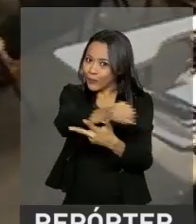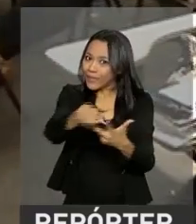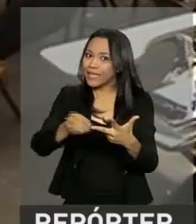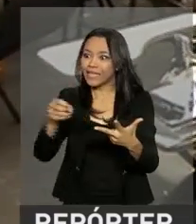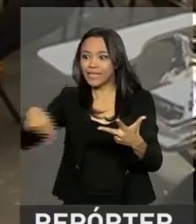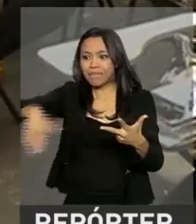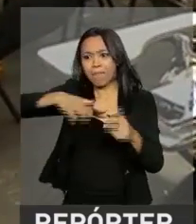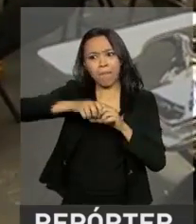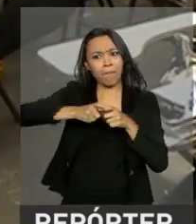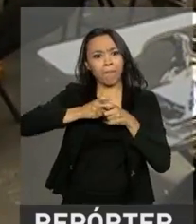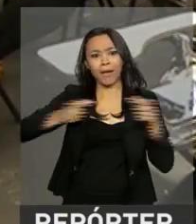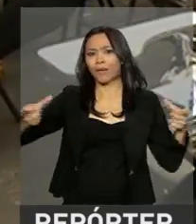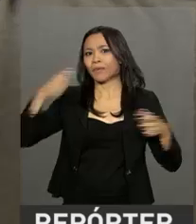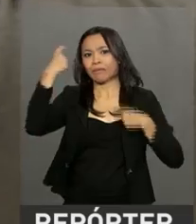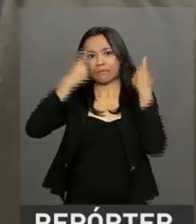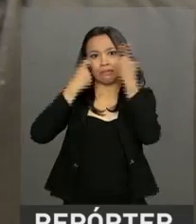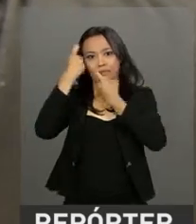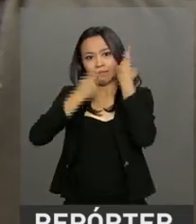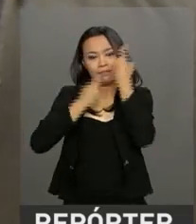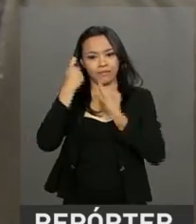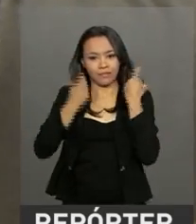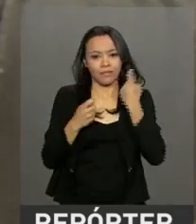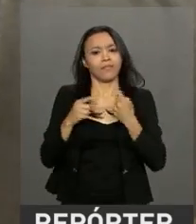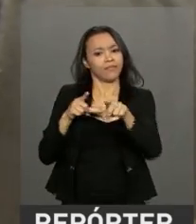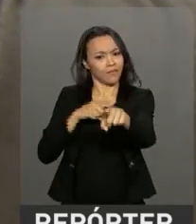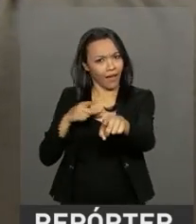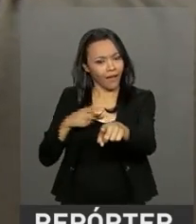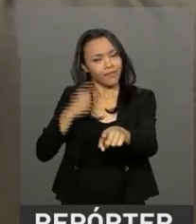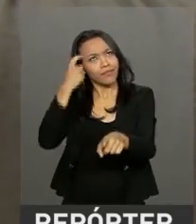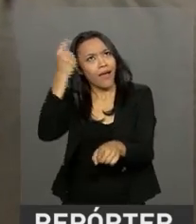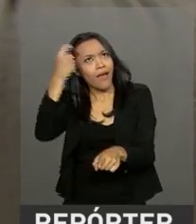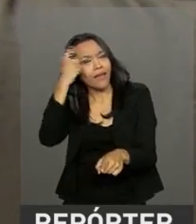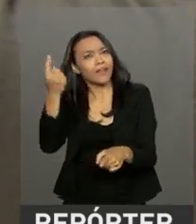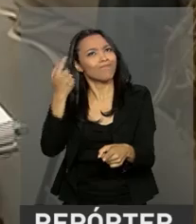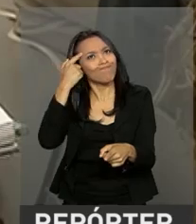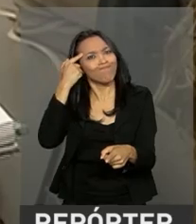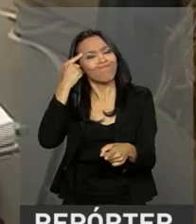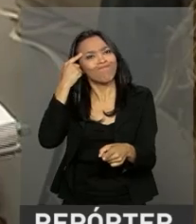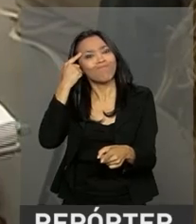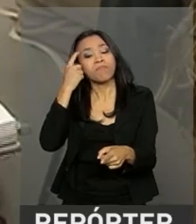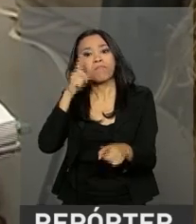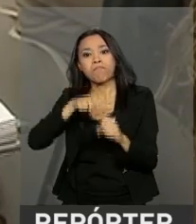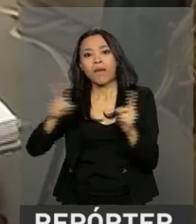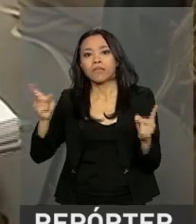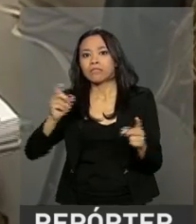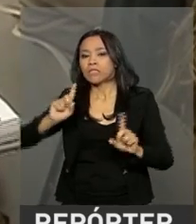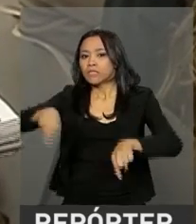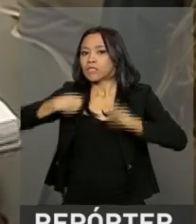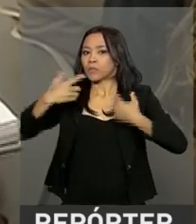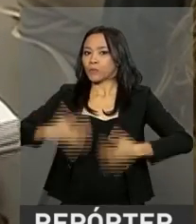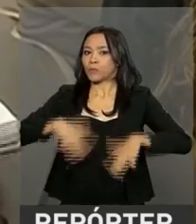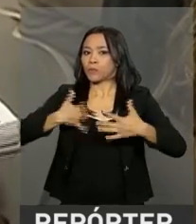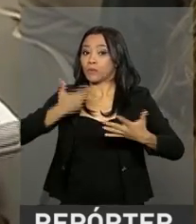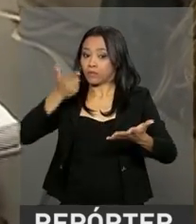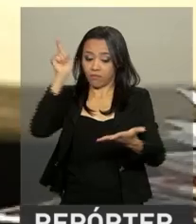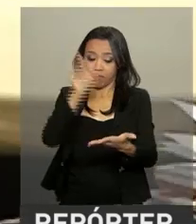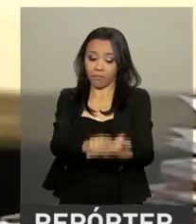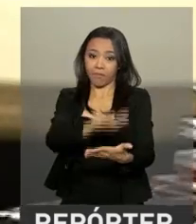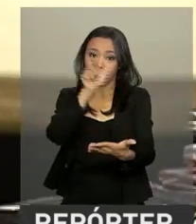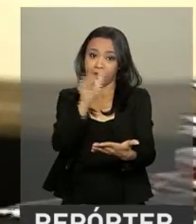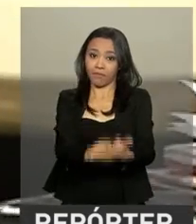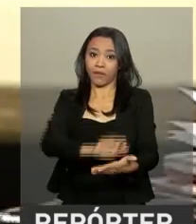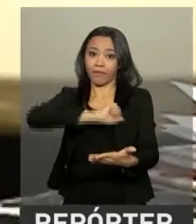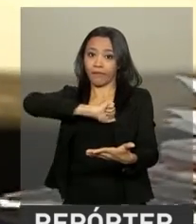preocupa muitos estudantes até tem bastante ideia na cabeça mas o desafio é colocar tudo de